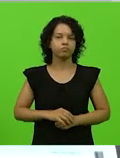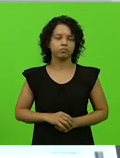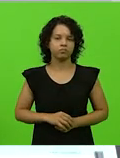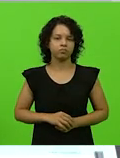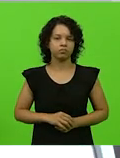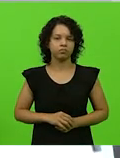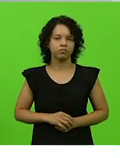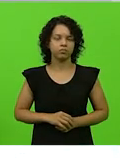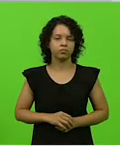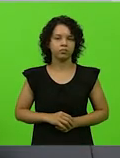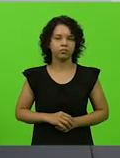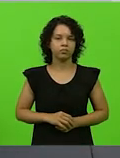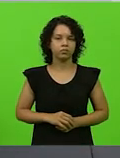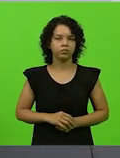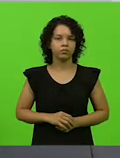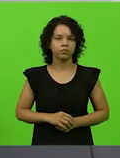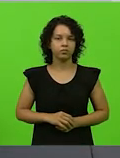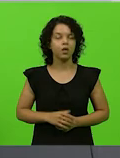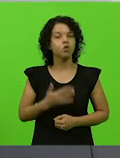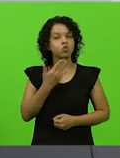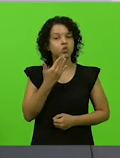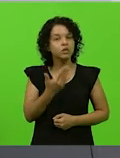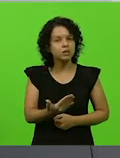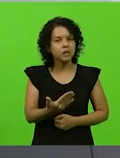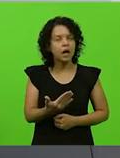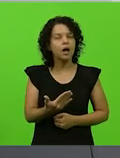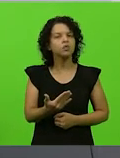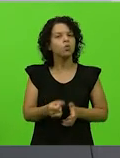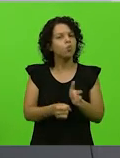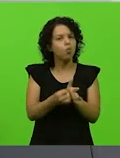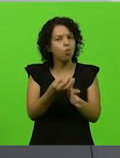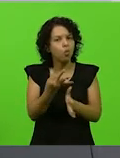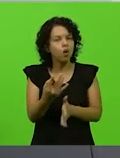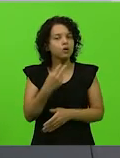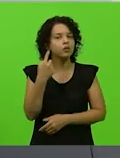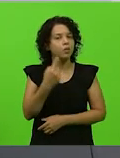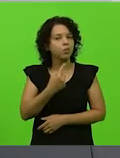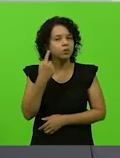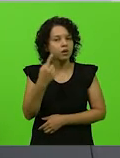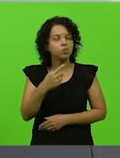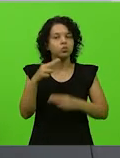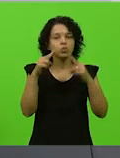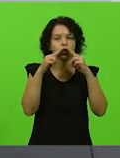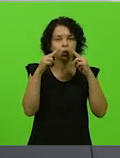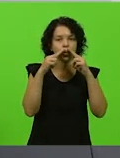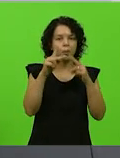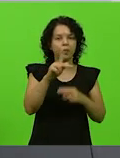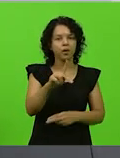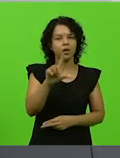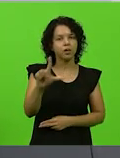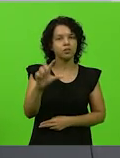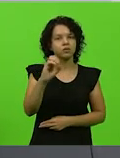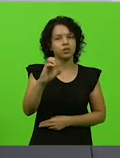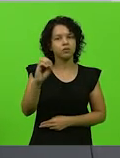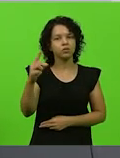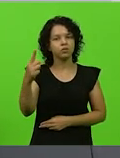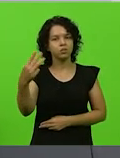pela pelo pelo Deputado Titon o PL 1003